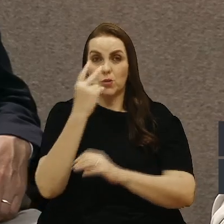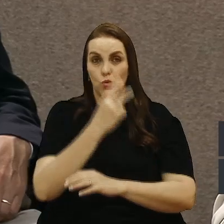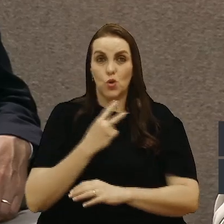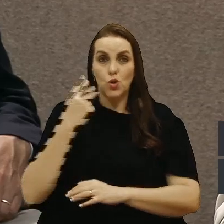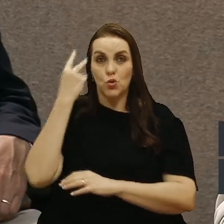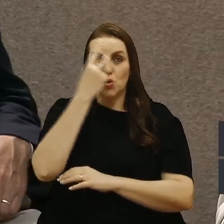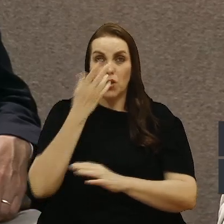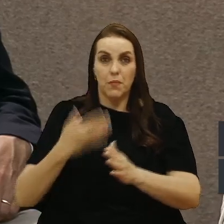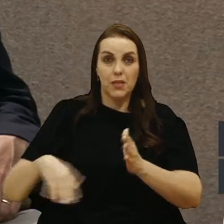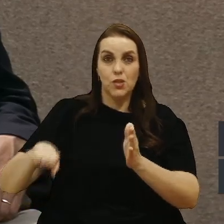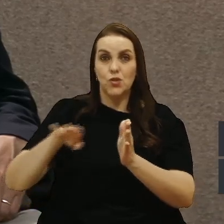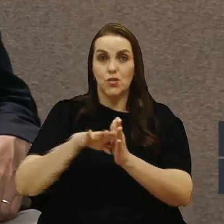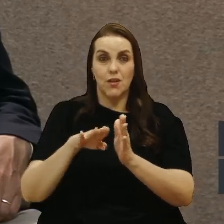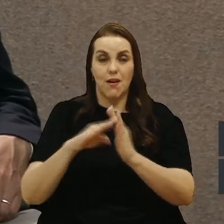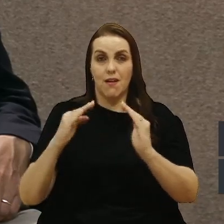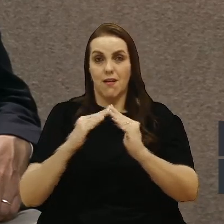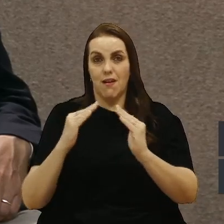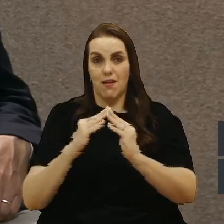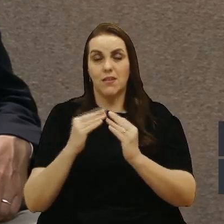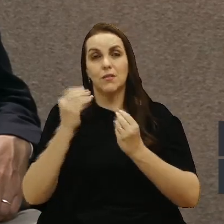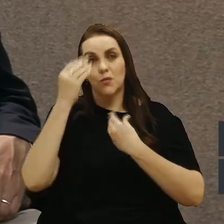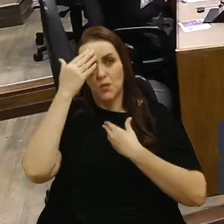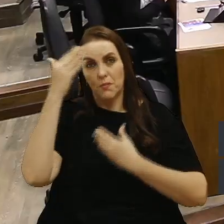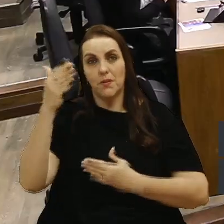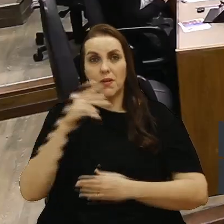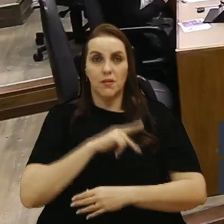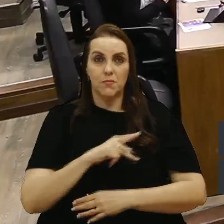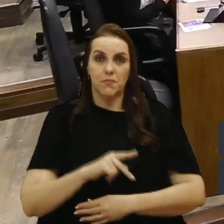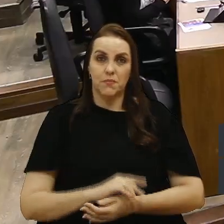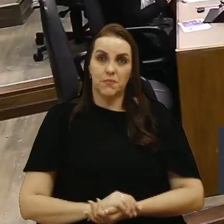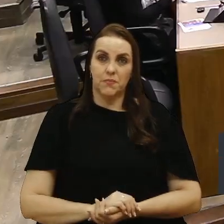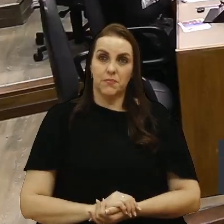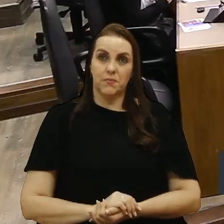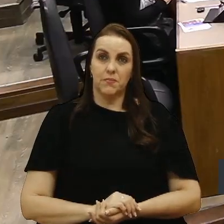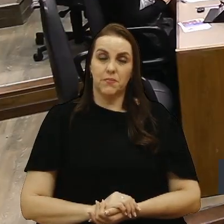até chegar nas suas casas. Muito obrigado, presidente. Peço uma questão de ordem, senhor presidente. Sim,